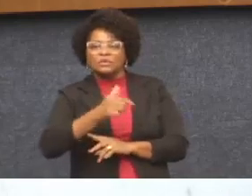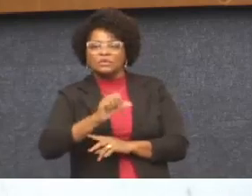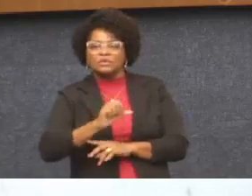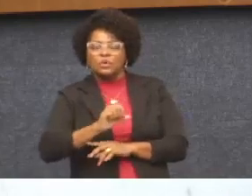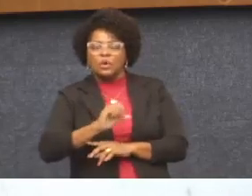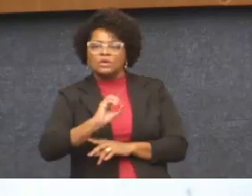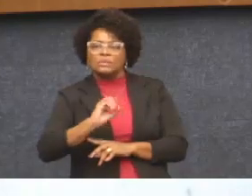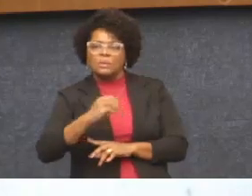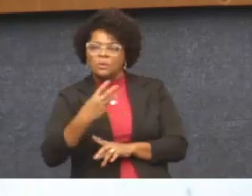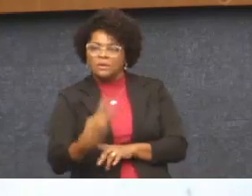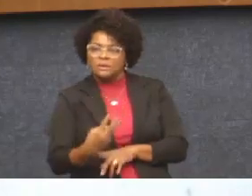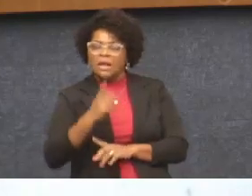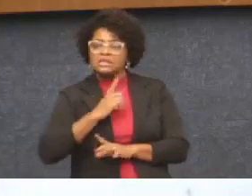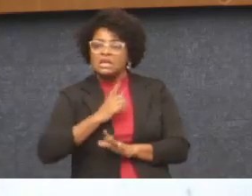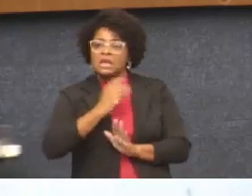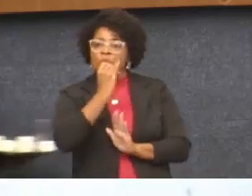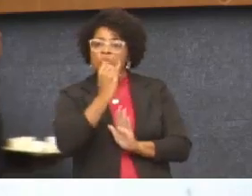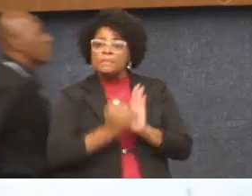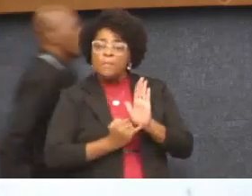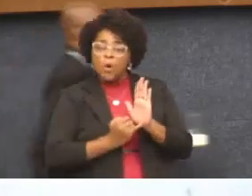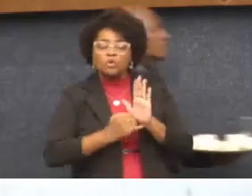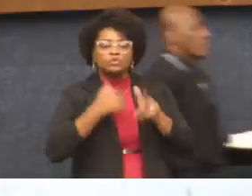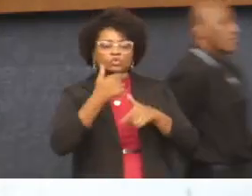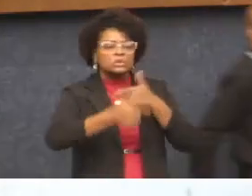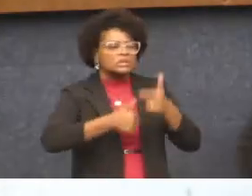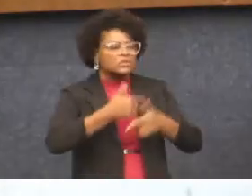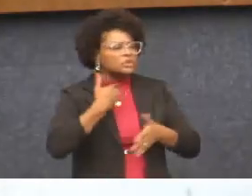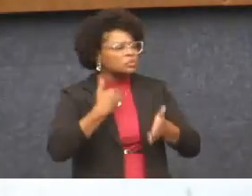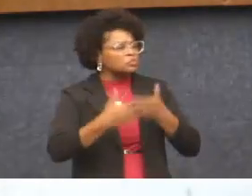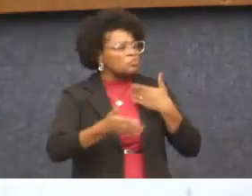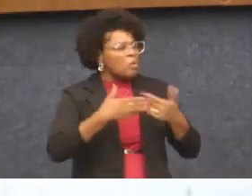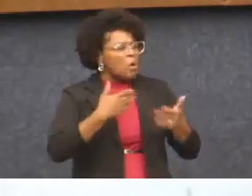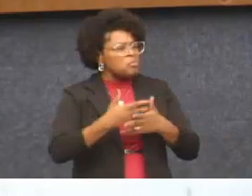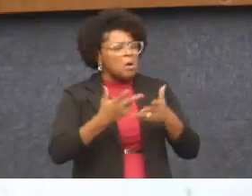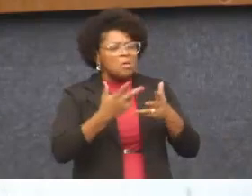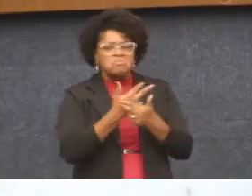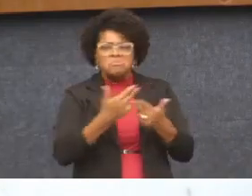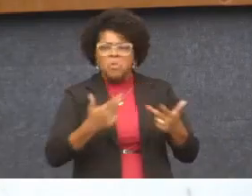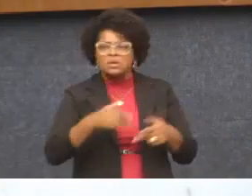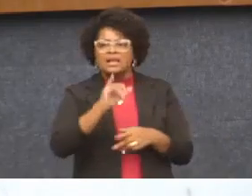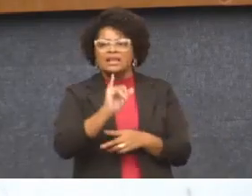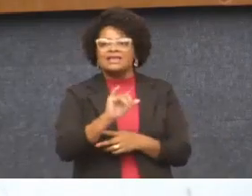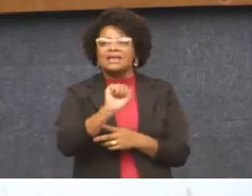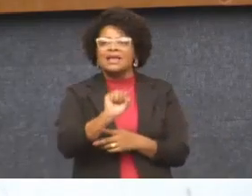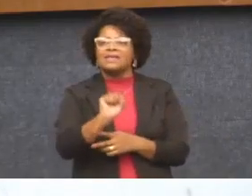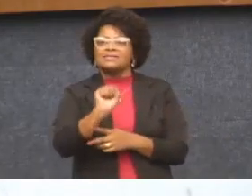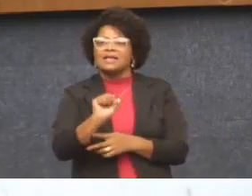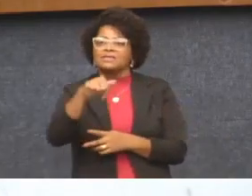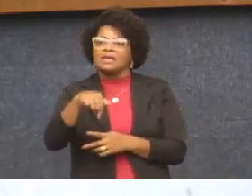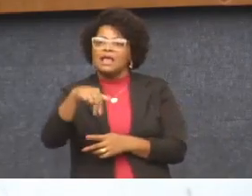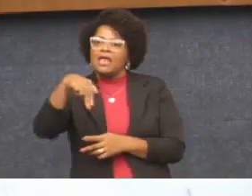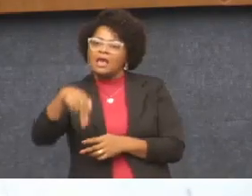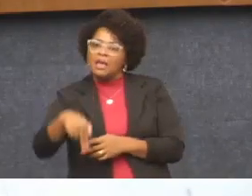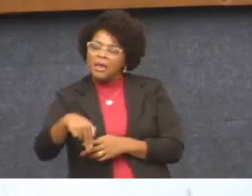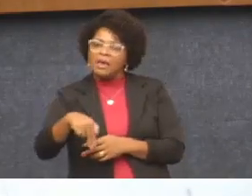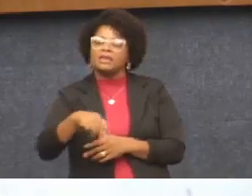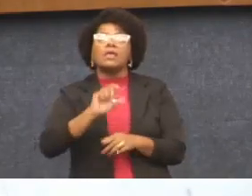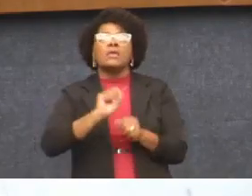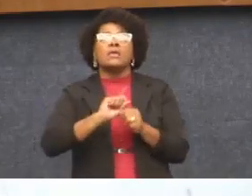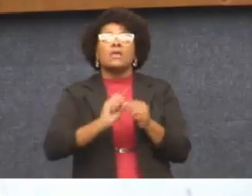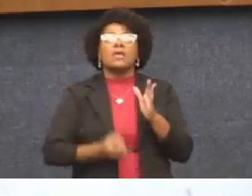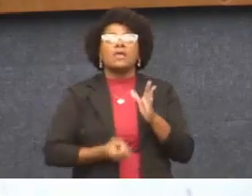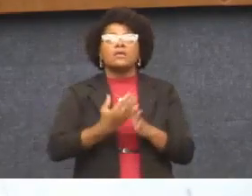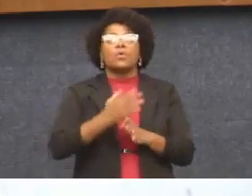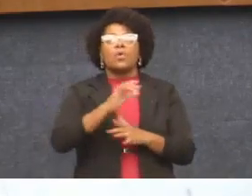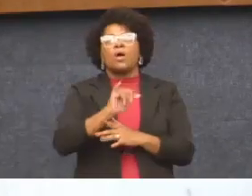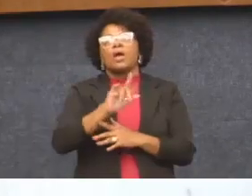o imposto sobre serviço de qualquer natureza, ISSQN. Autoria, vereador Irlan Melo, Braulio Lara,